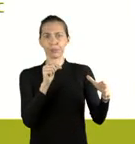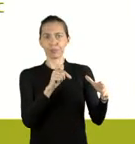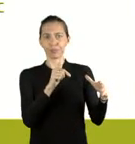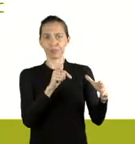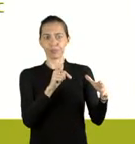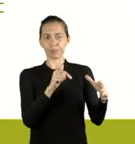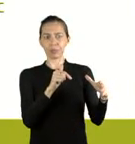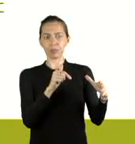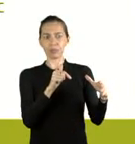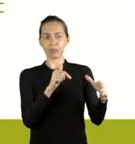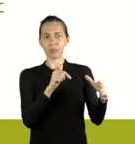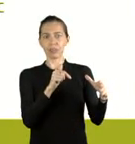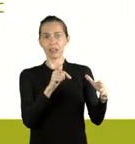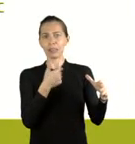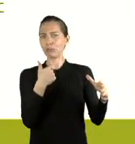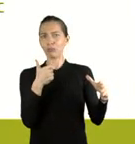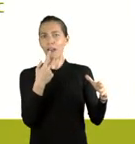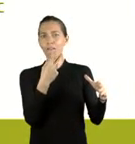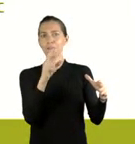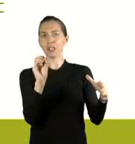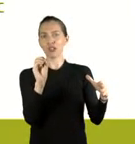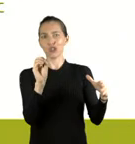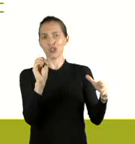bancos. Você vai falar os 5 maiores e vai